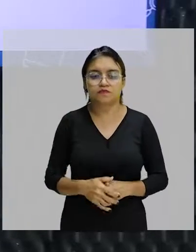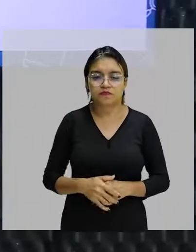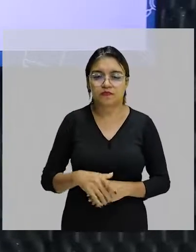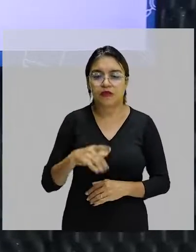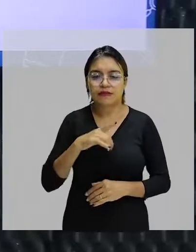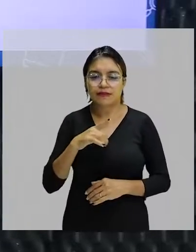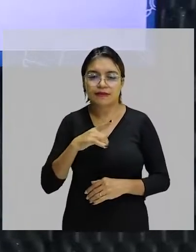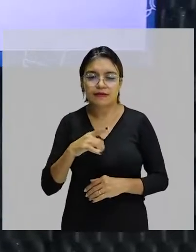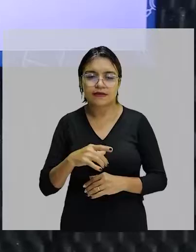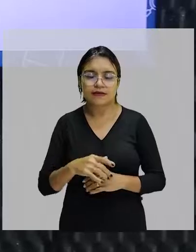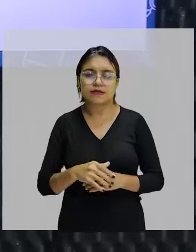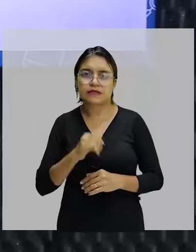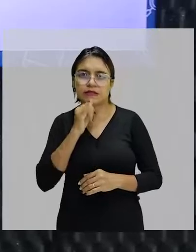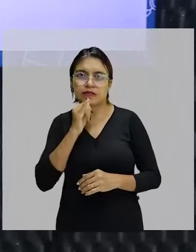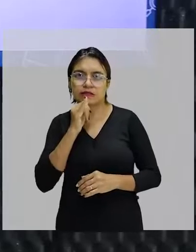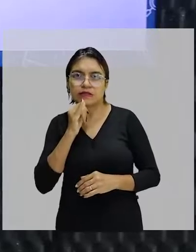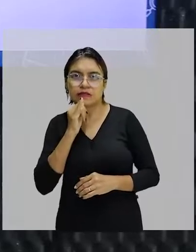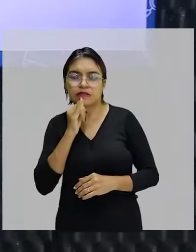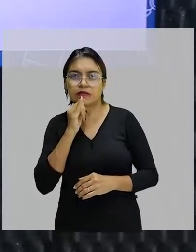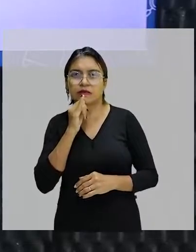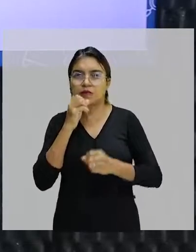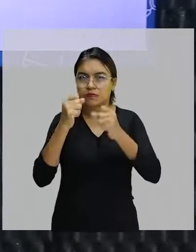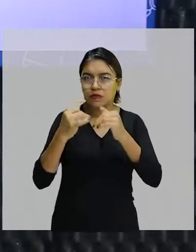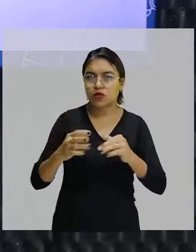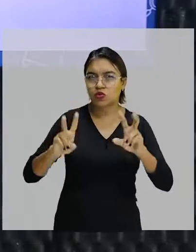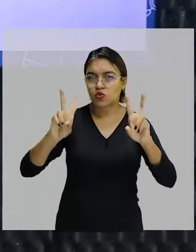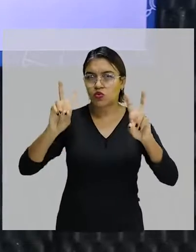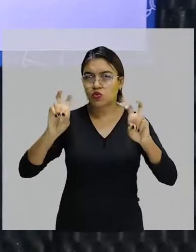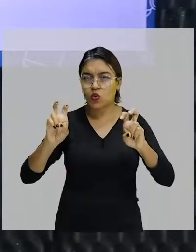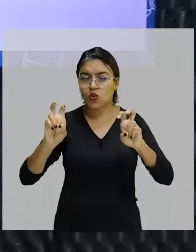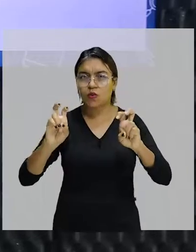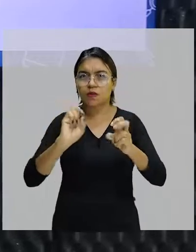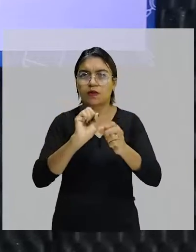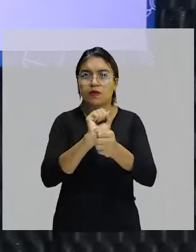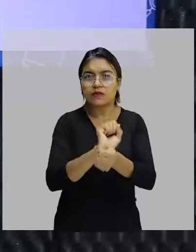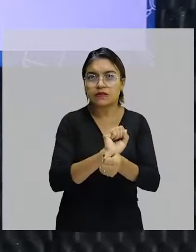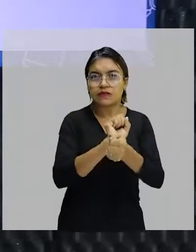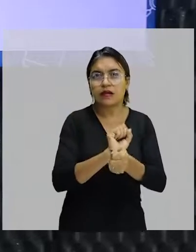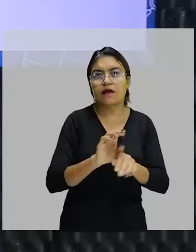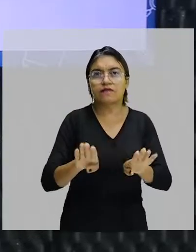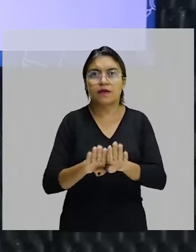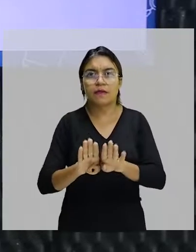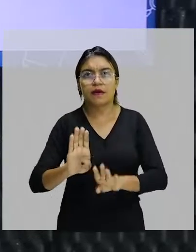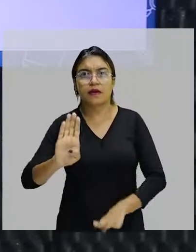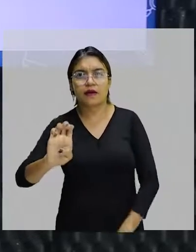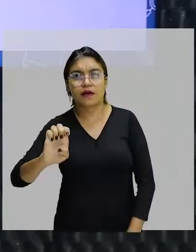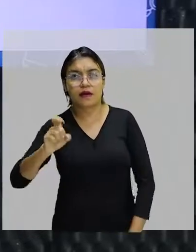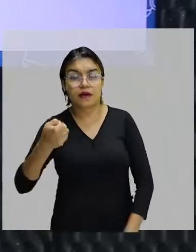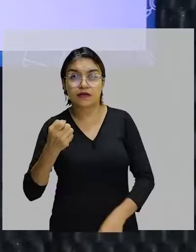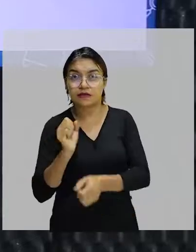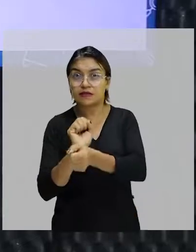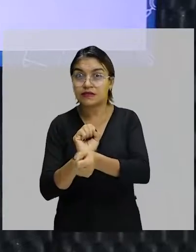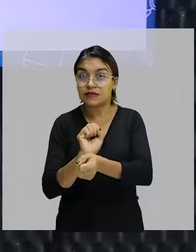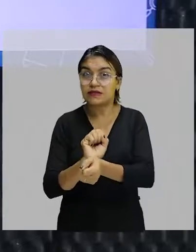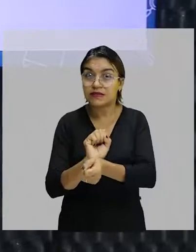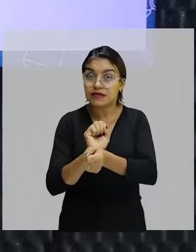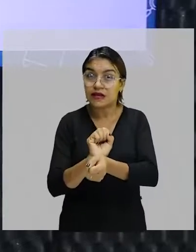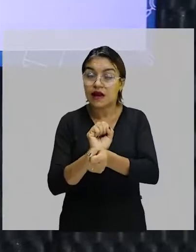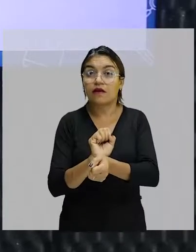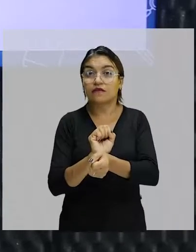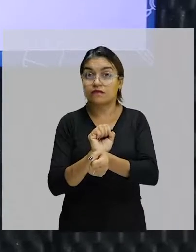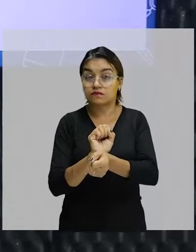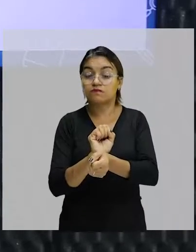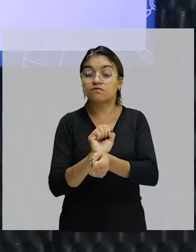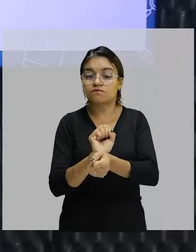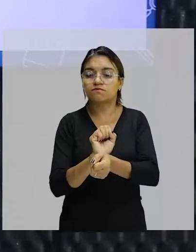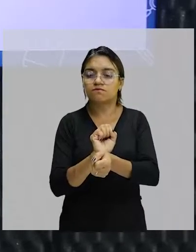aquelas noções dos escravos, dos ex-escravos, de descendentes de escravos. Então, toda essa linha em que nós temos uma